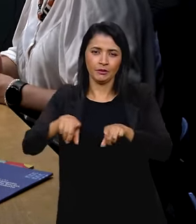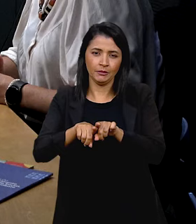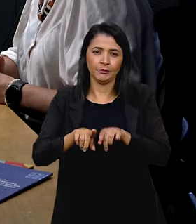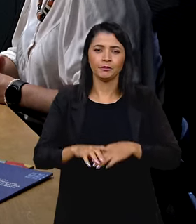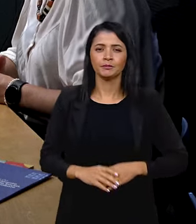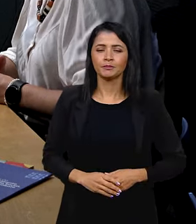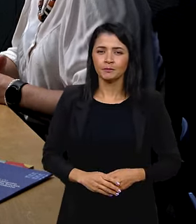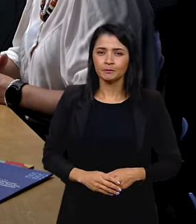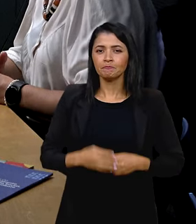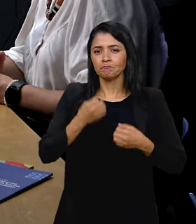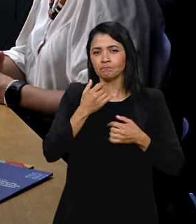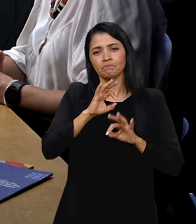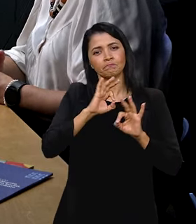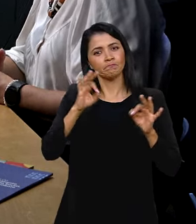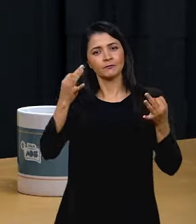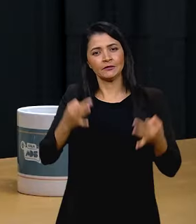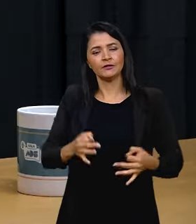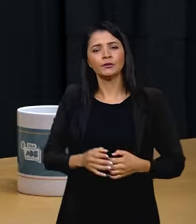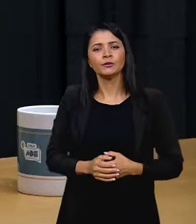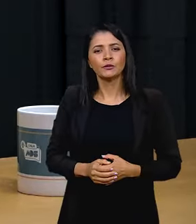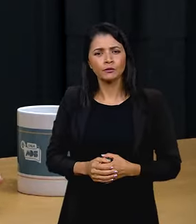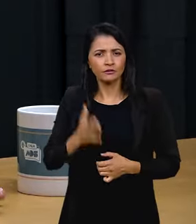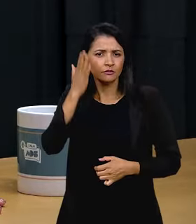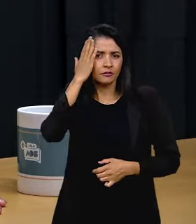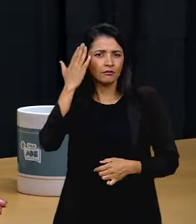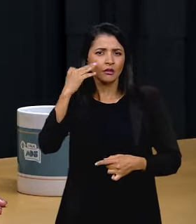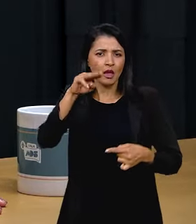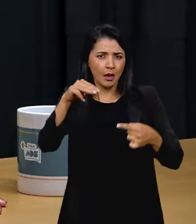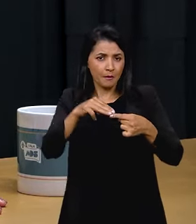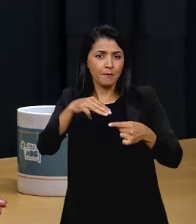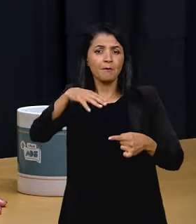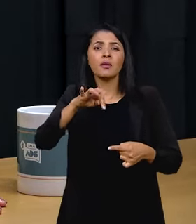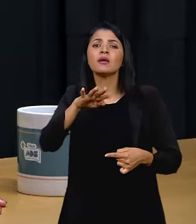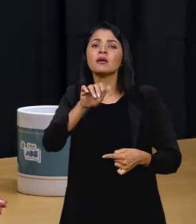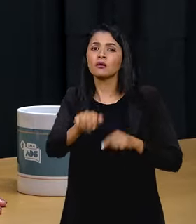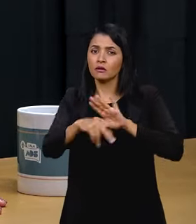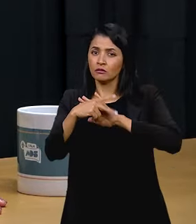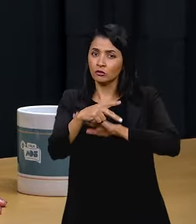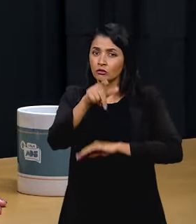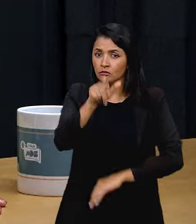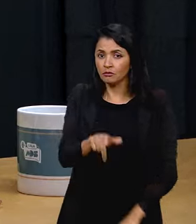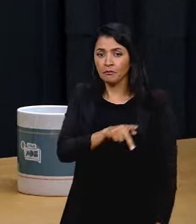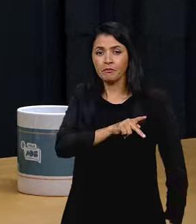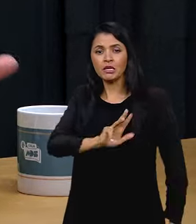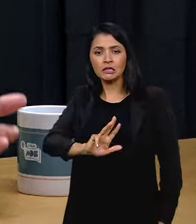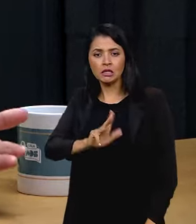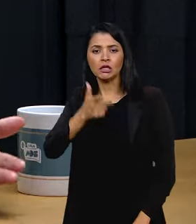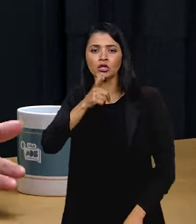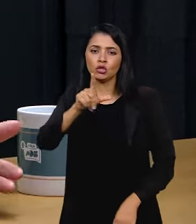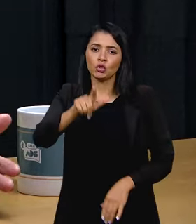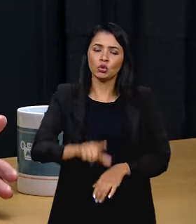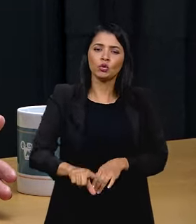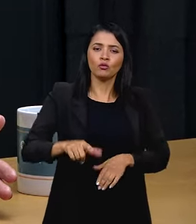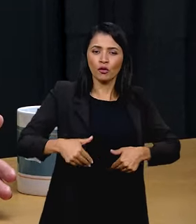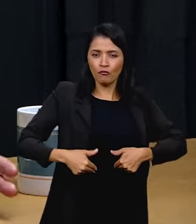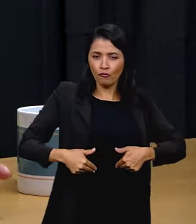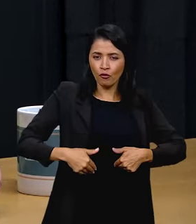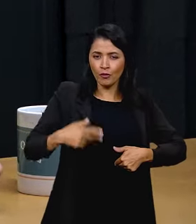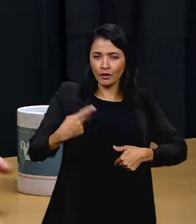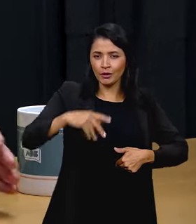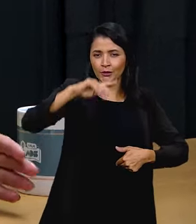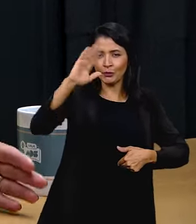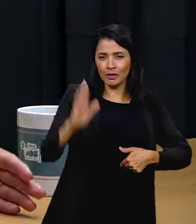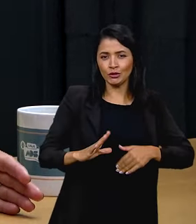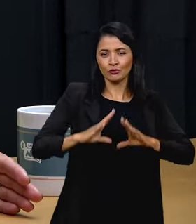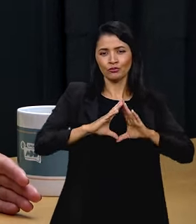municipais também que bom perfeito a gente sabe que a meta do presidente Lula é mais uma vez retirar o Brasil do mapa da